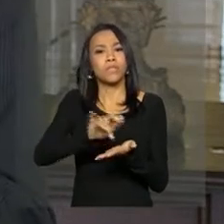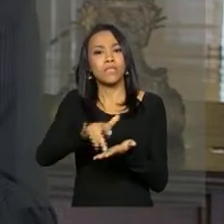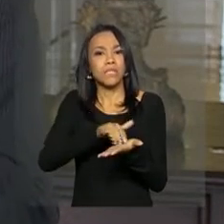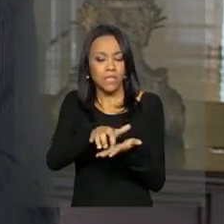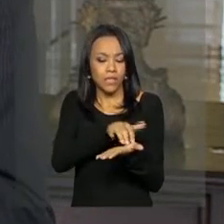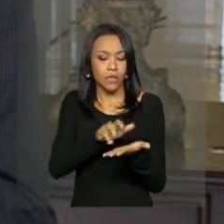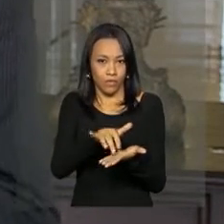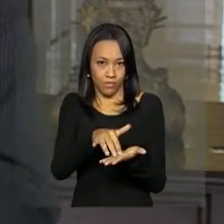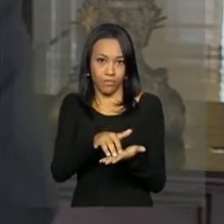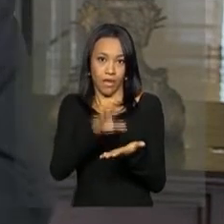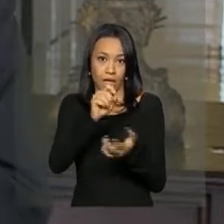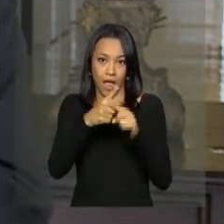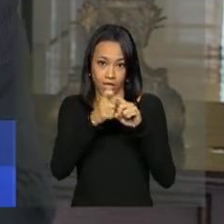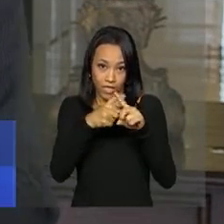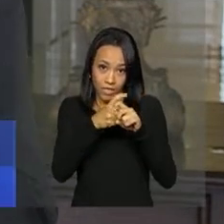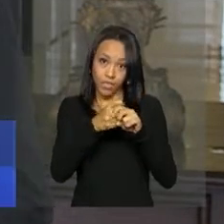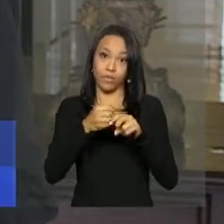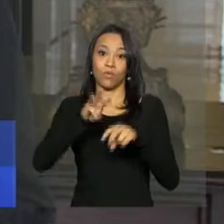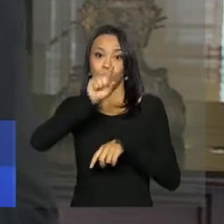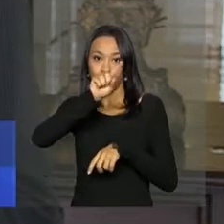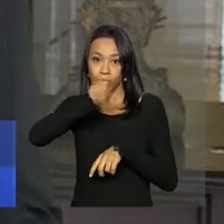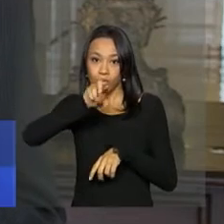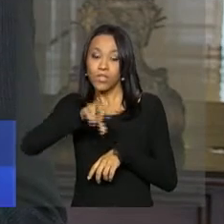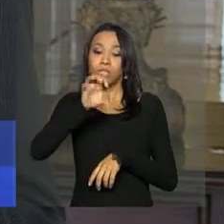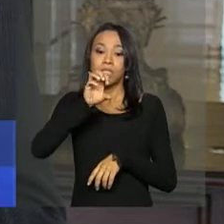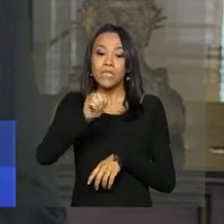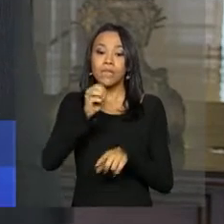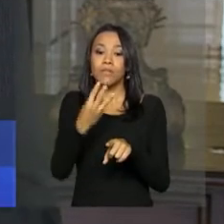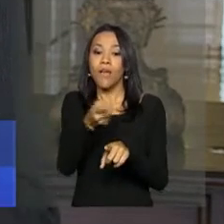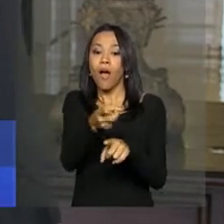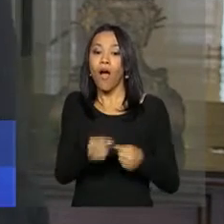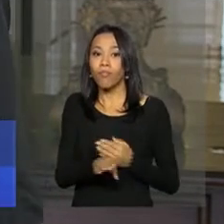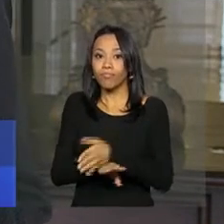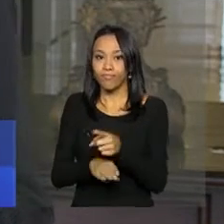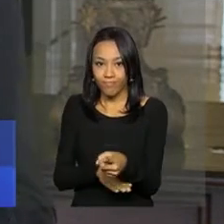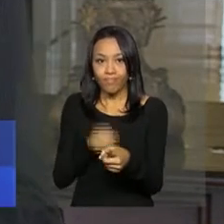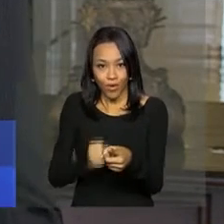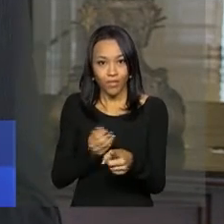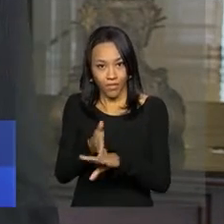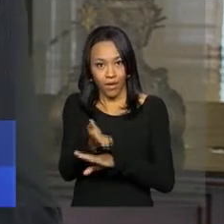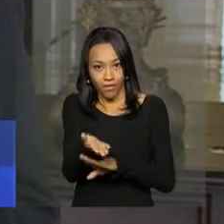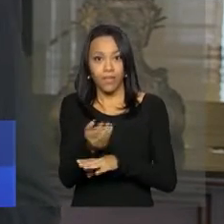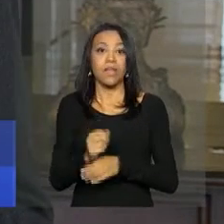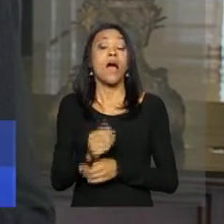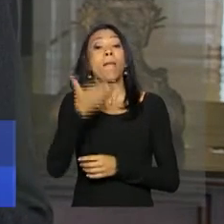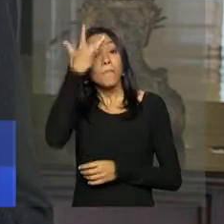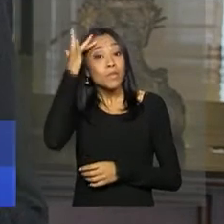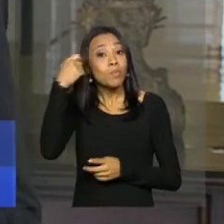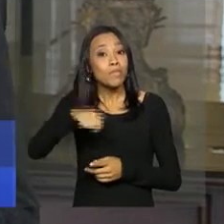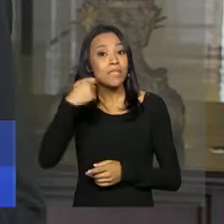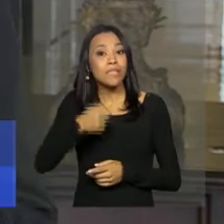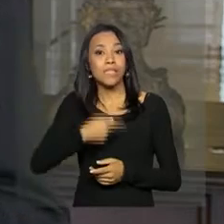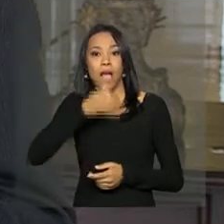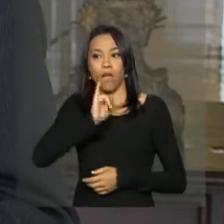celular asterisco jogo da velha 06 jogo da velha também é bom lembrar que é importante que a pessoa registre um